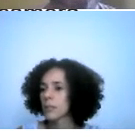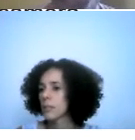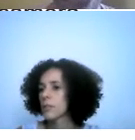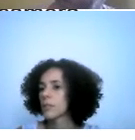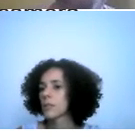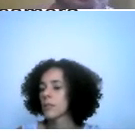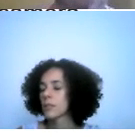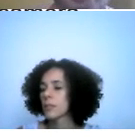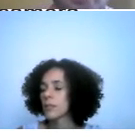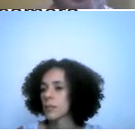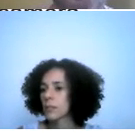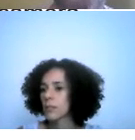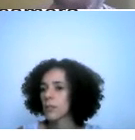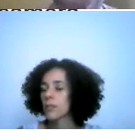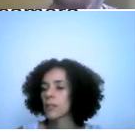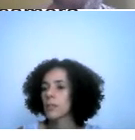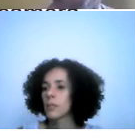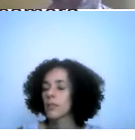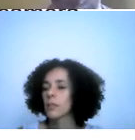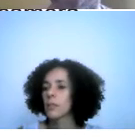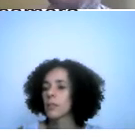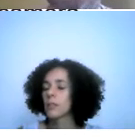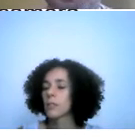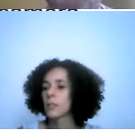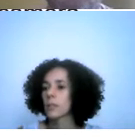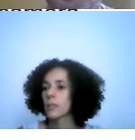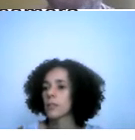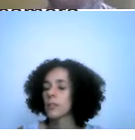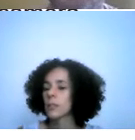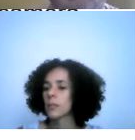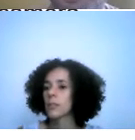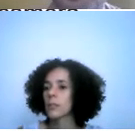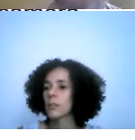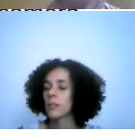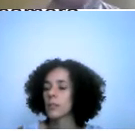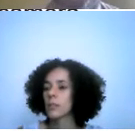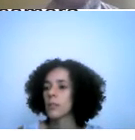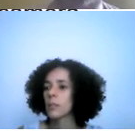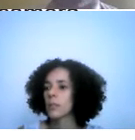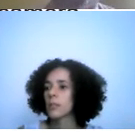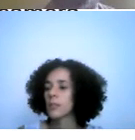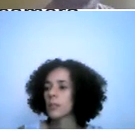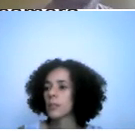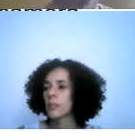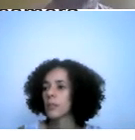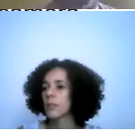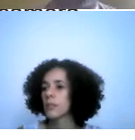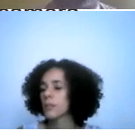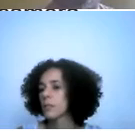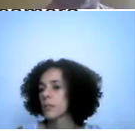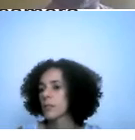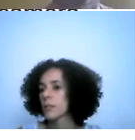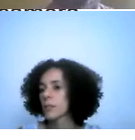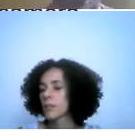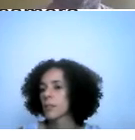local, fazer o controle biológico e a intervenção química, como a Marina falou. E todos esses aspectos de métodos